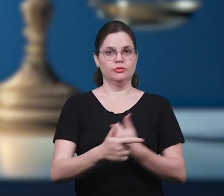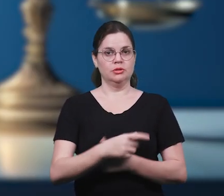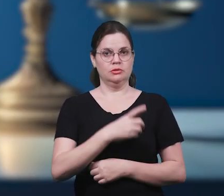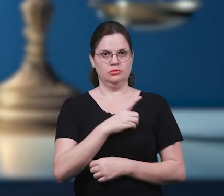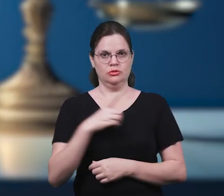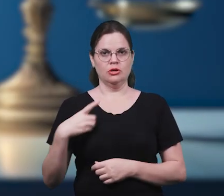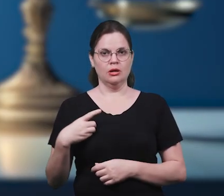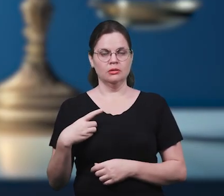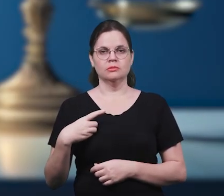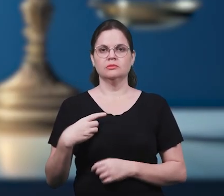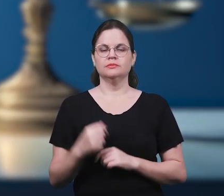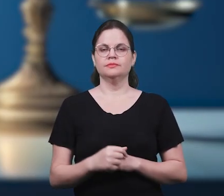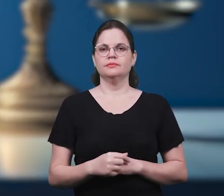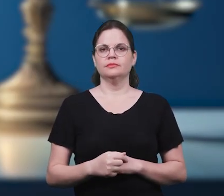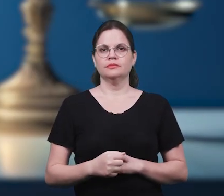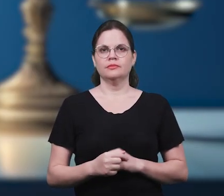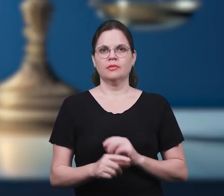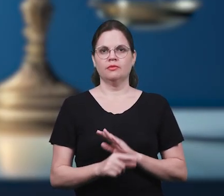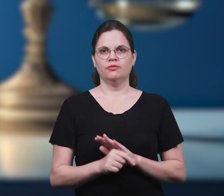é o versículo 3.